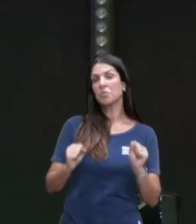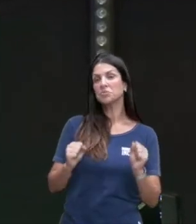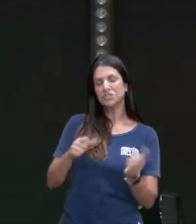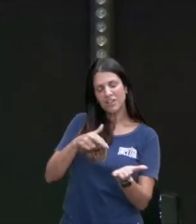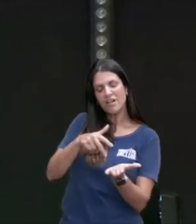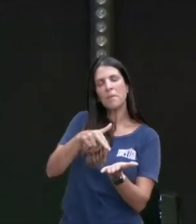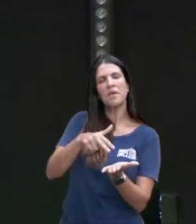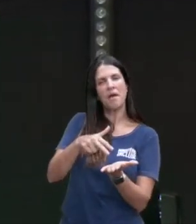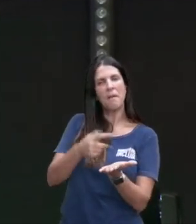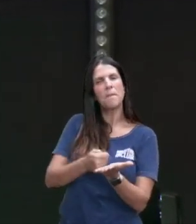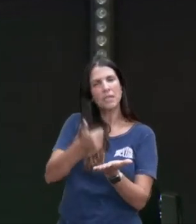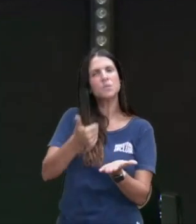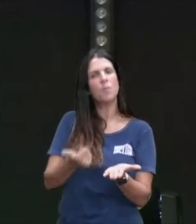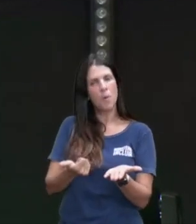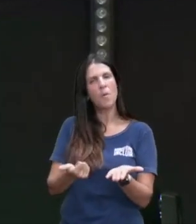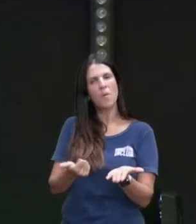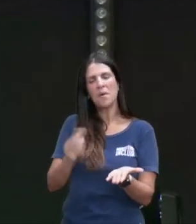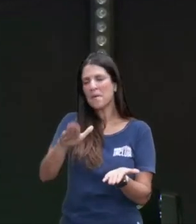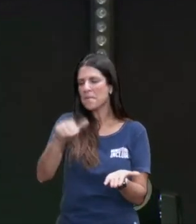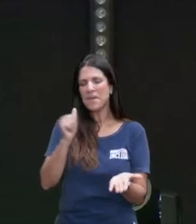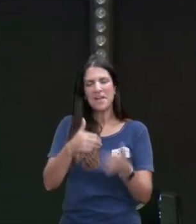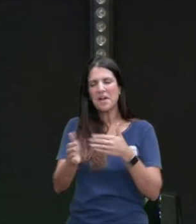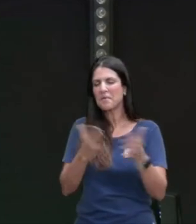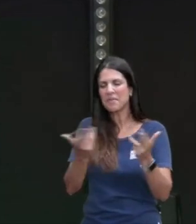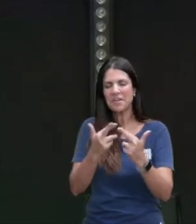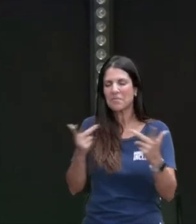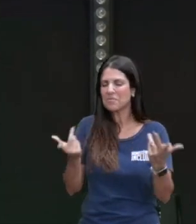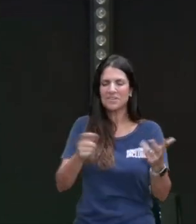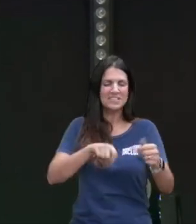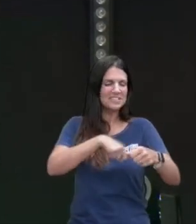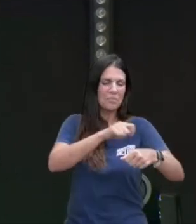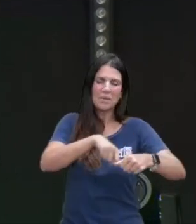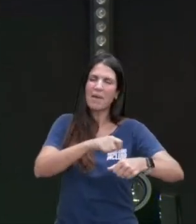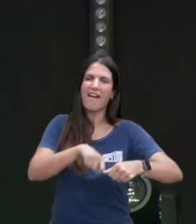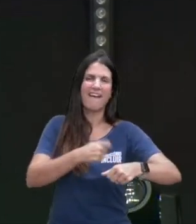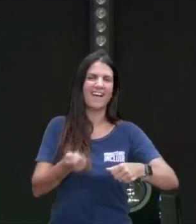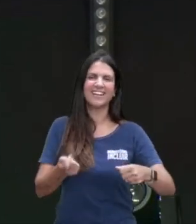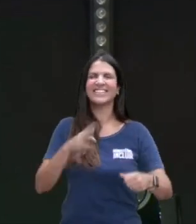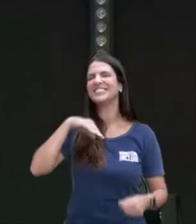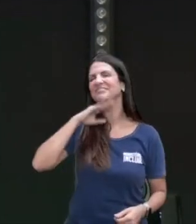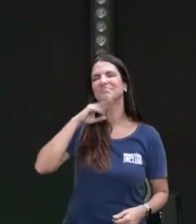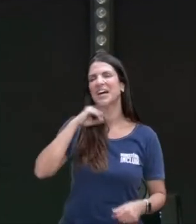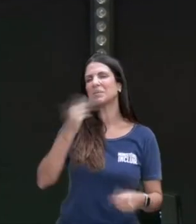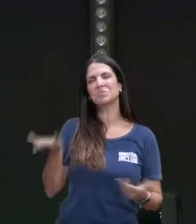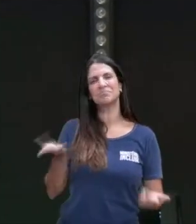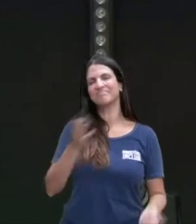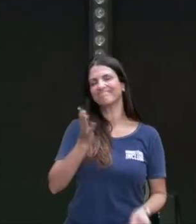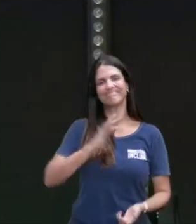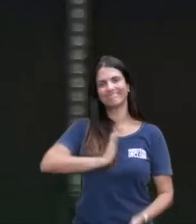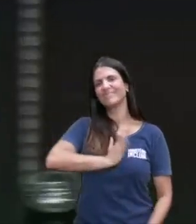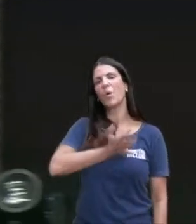caminhar mais um pouco pegar alguma coisa lá ele mesmo preparar e não entrar nessa conversa fiada com Jacó sim ou